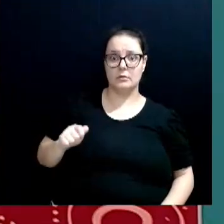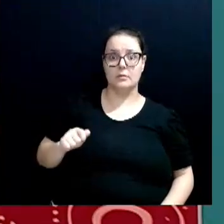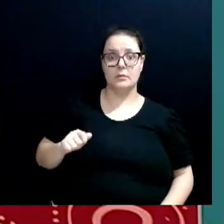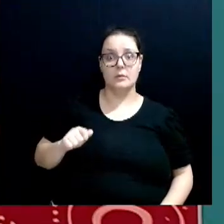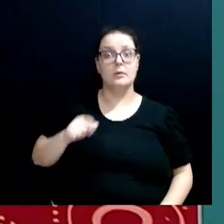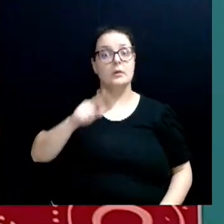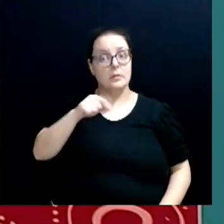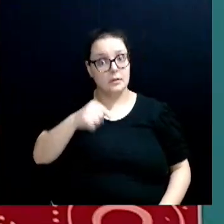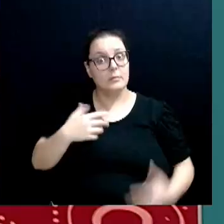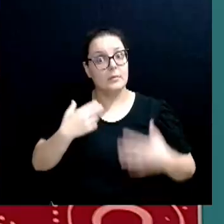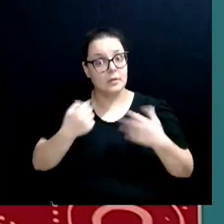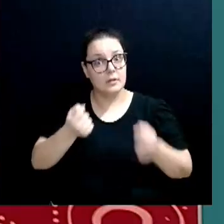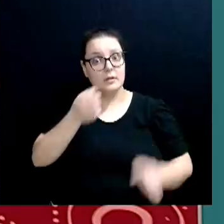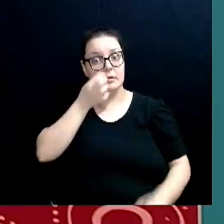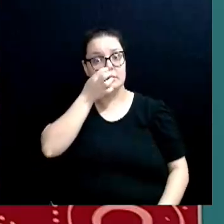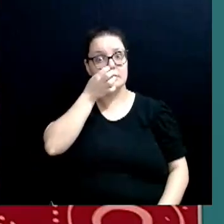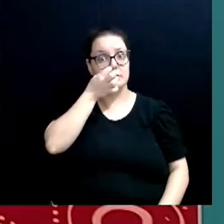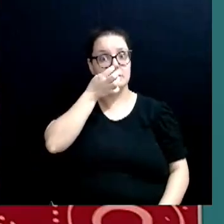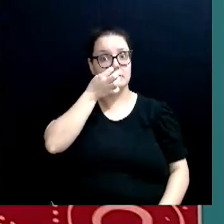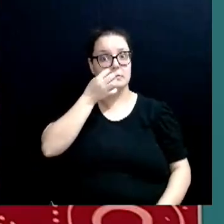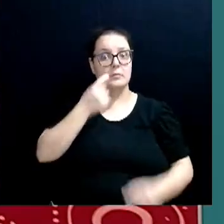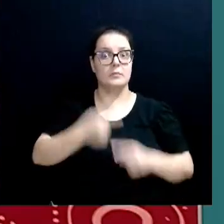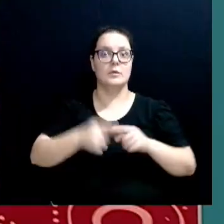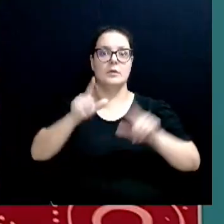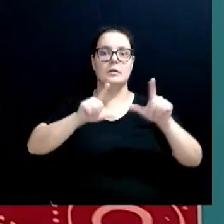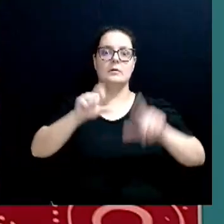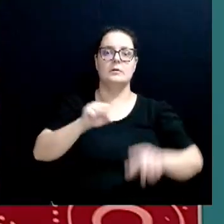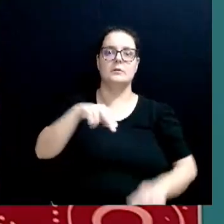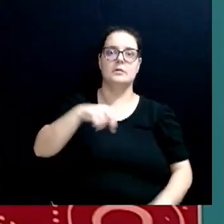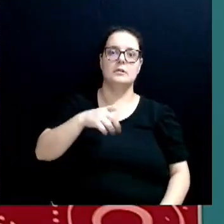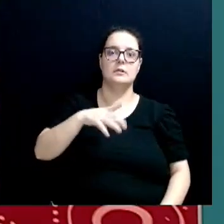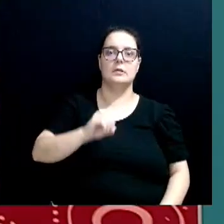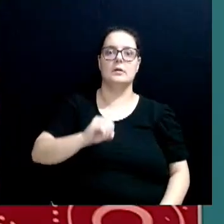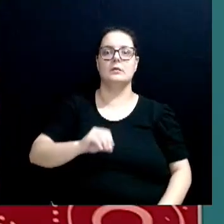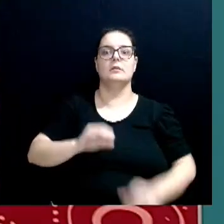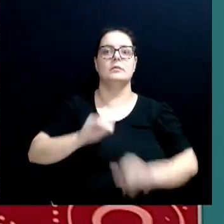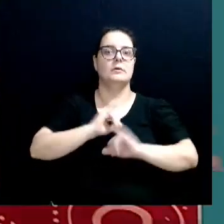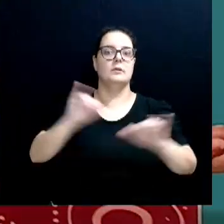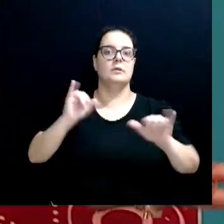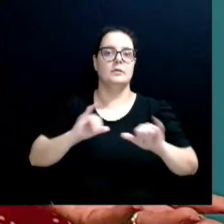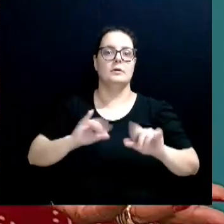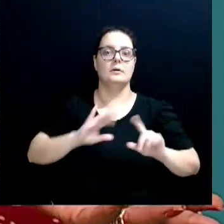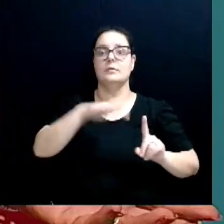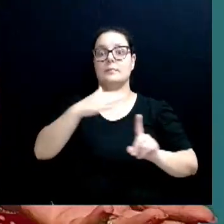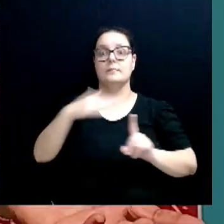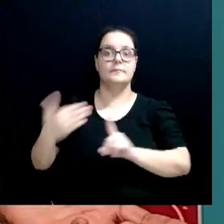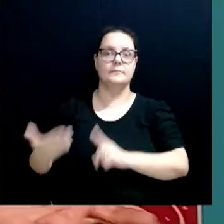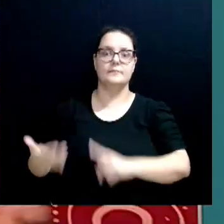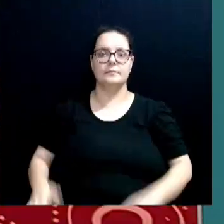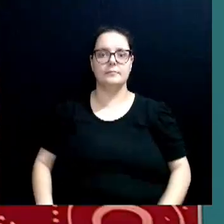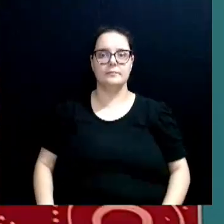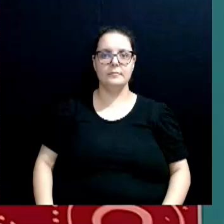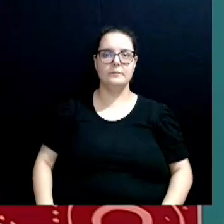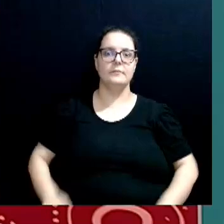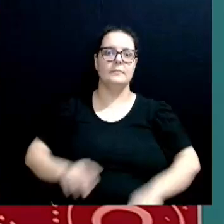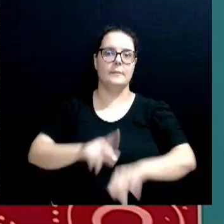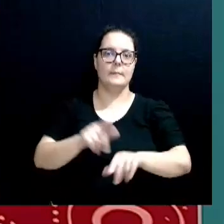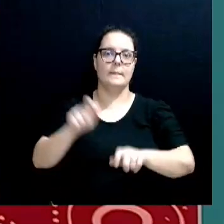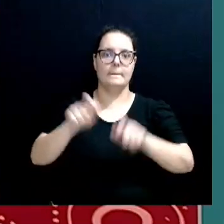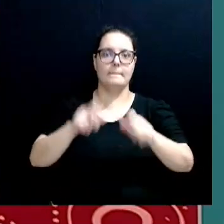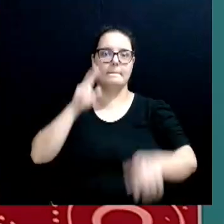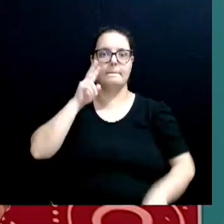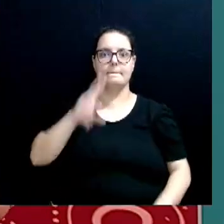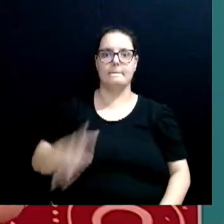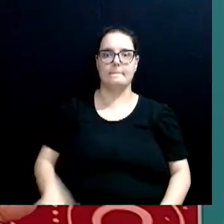receber. Porque a TV Senado já estava publicando os homenageados e muitas pessoas já tinham visto, né? Então, para